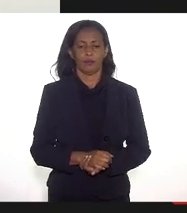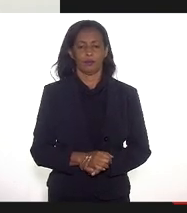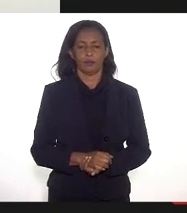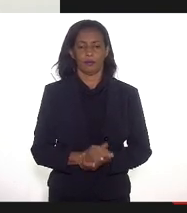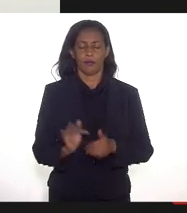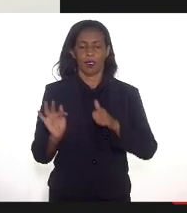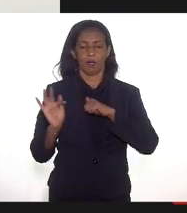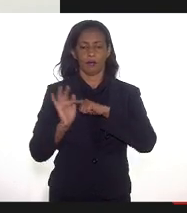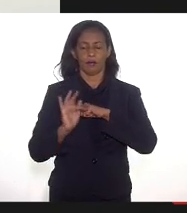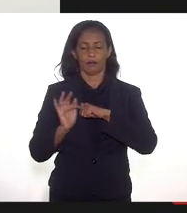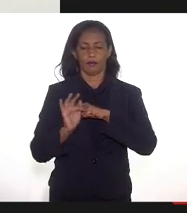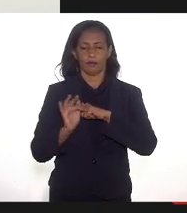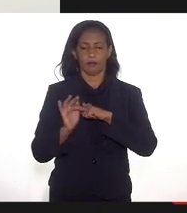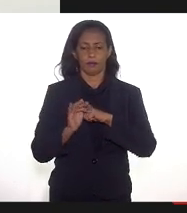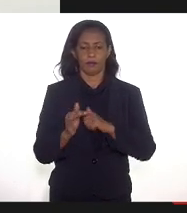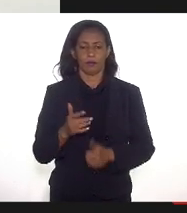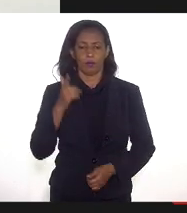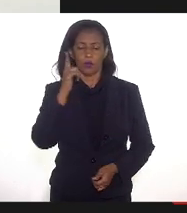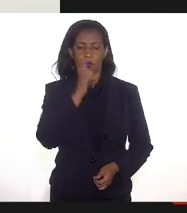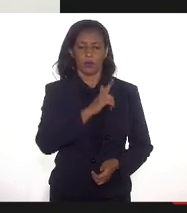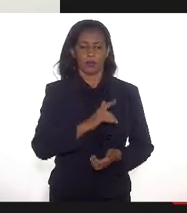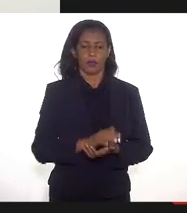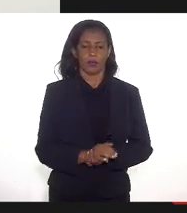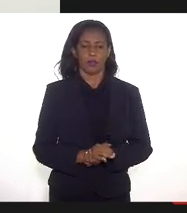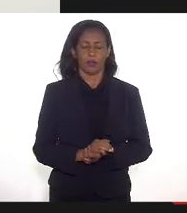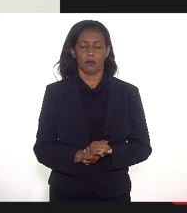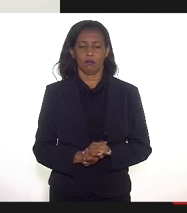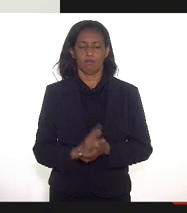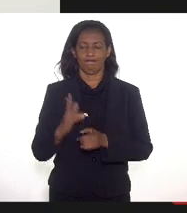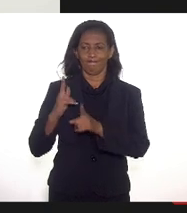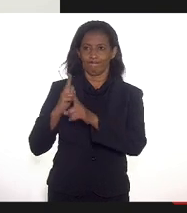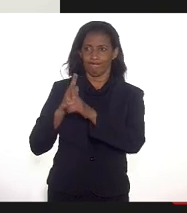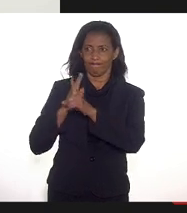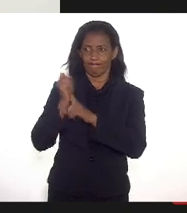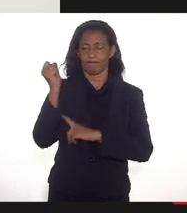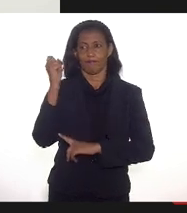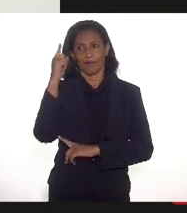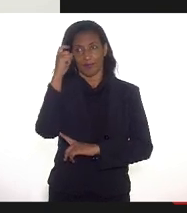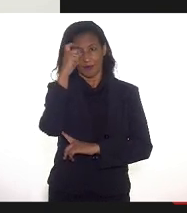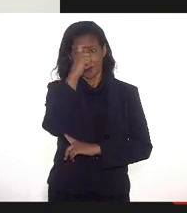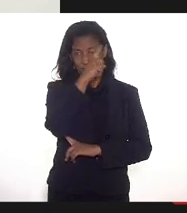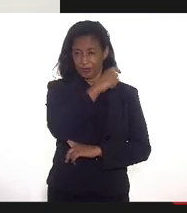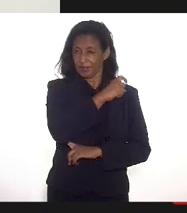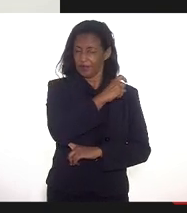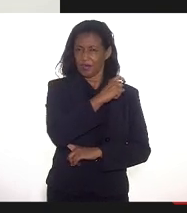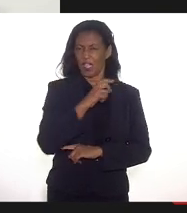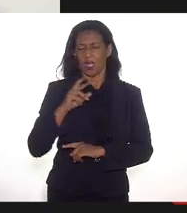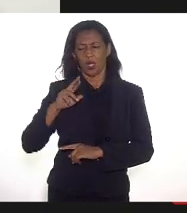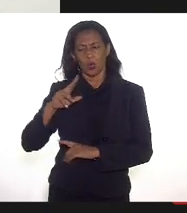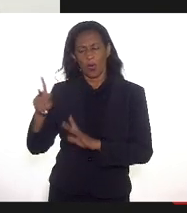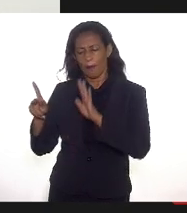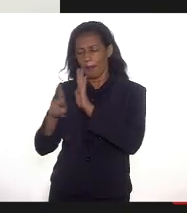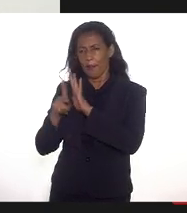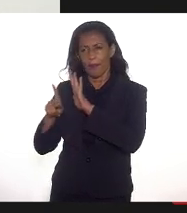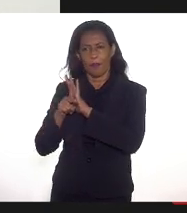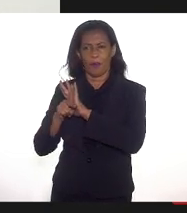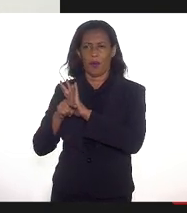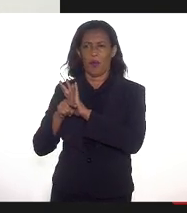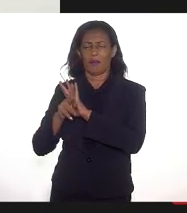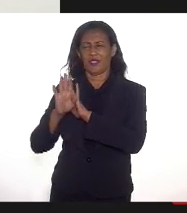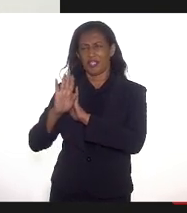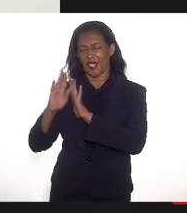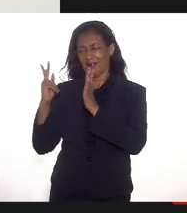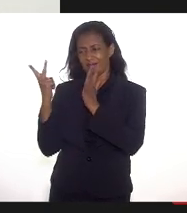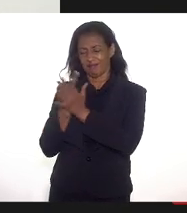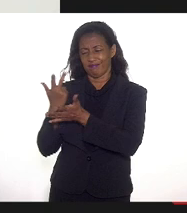em 2020, a FAETEC conseguiu superar as dificuldades, que não são só as dificuldades que a própria rede já vinha